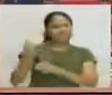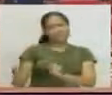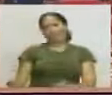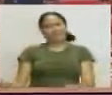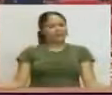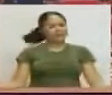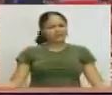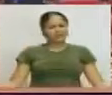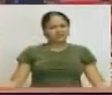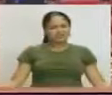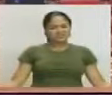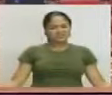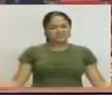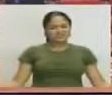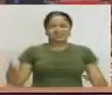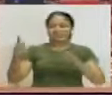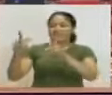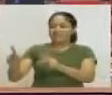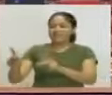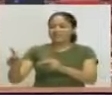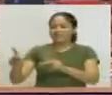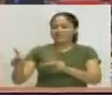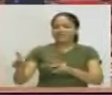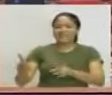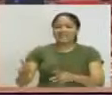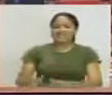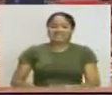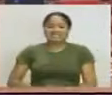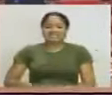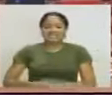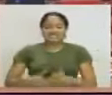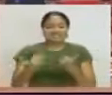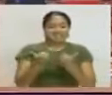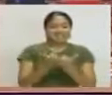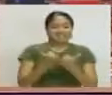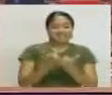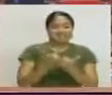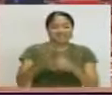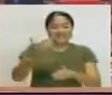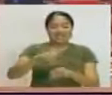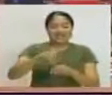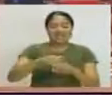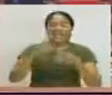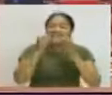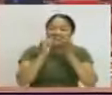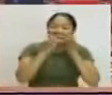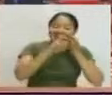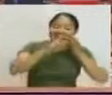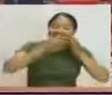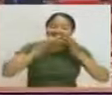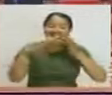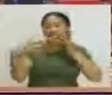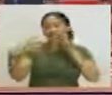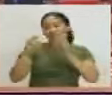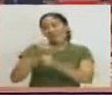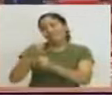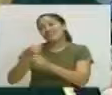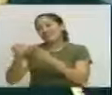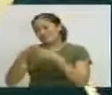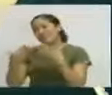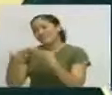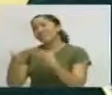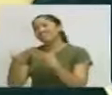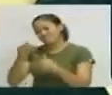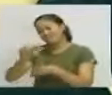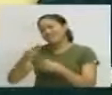Aquele povo que troca o voto por uma dentadura, né? A dentadura dura 4 anos, aí daqui 4 anos a gente vai lá renovar os dentes.